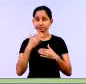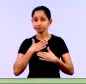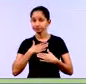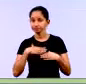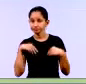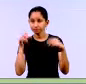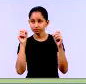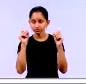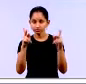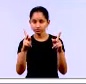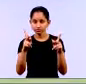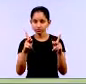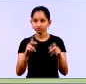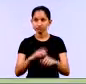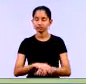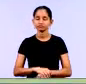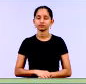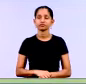Tranquilos?